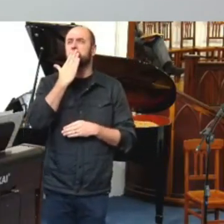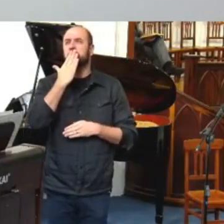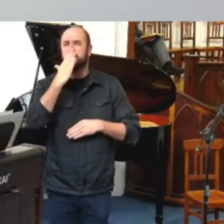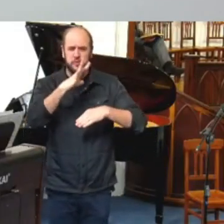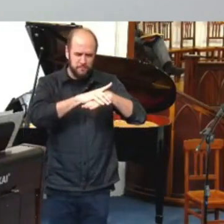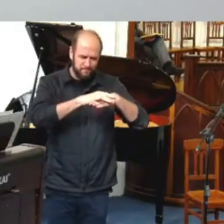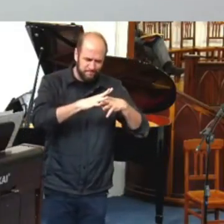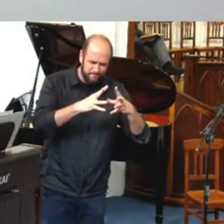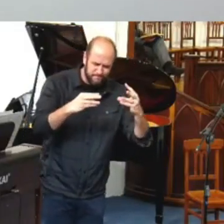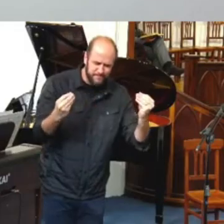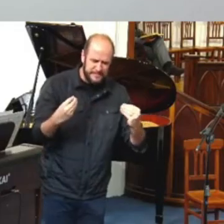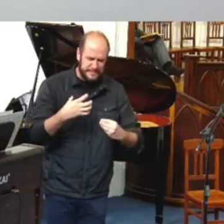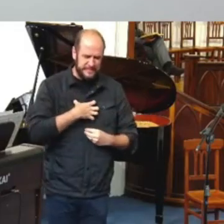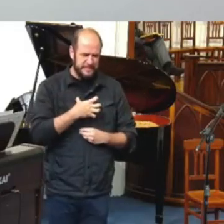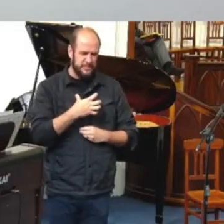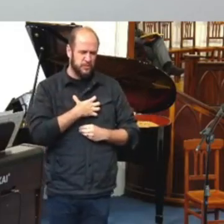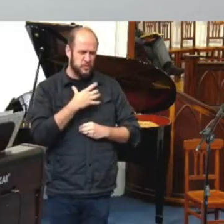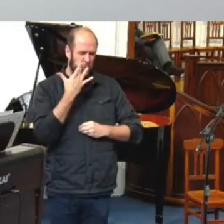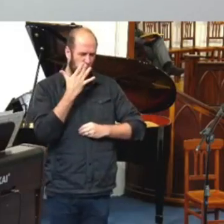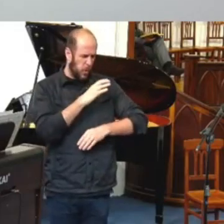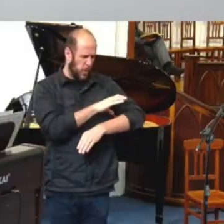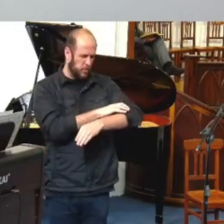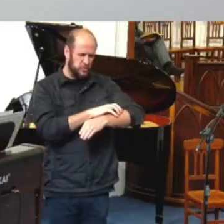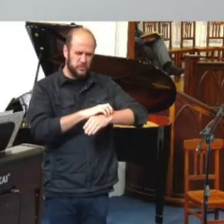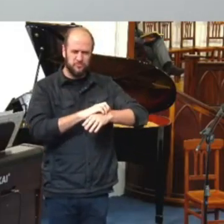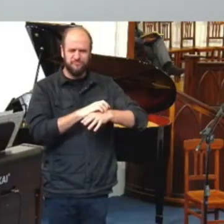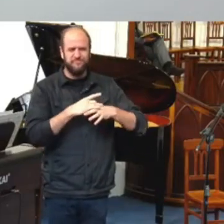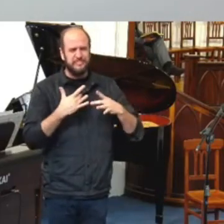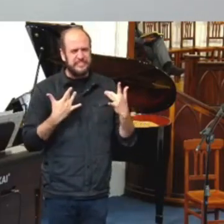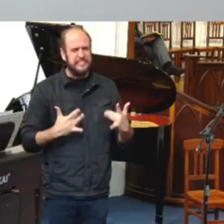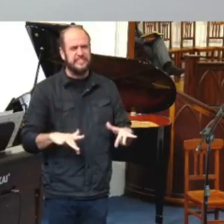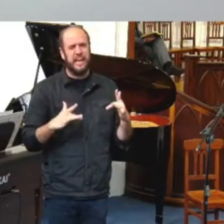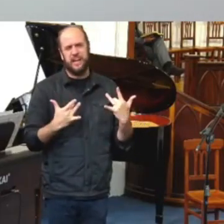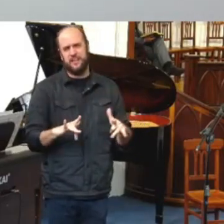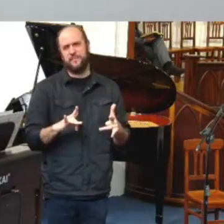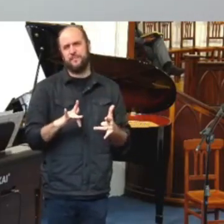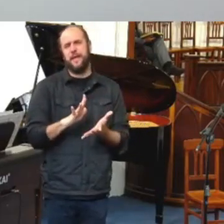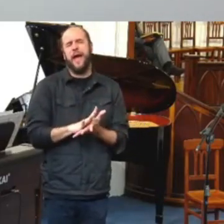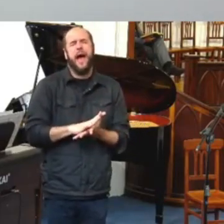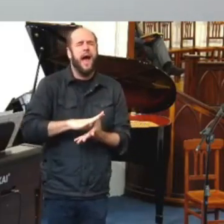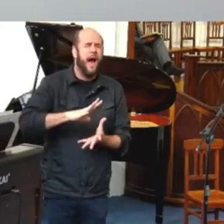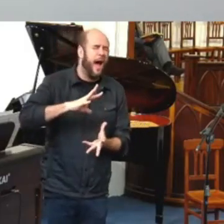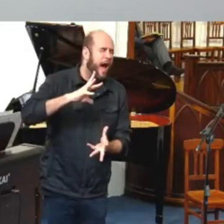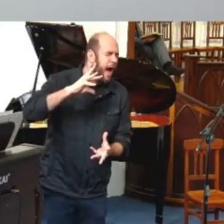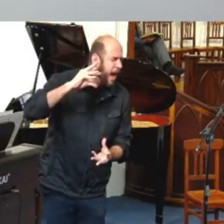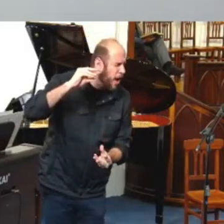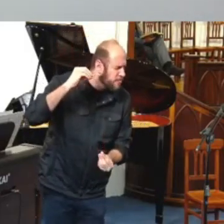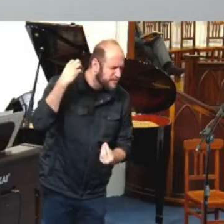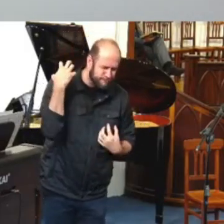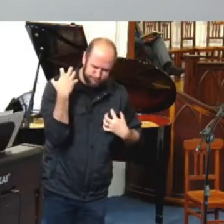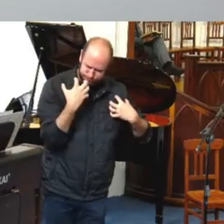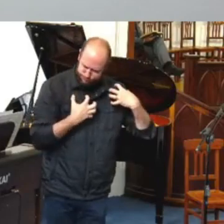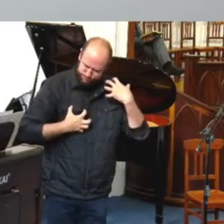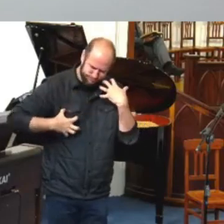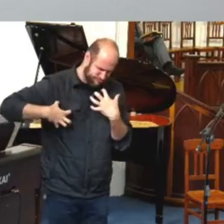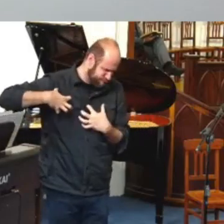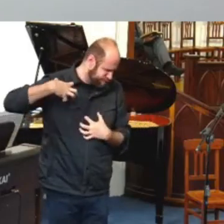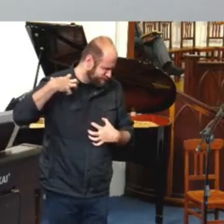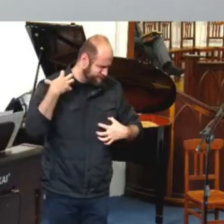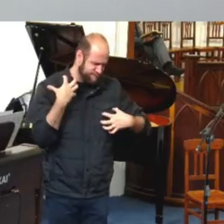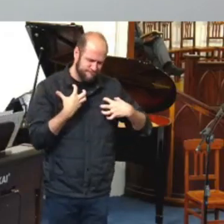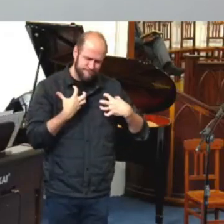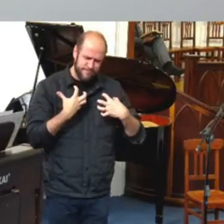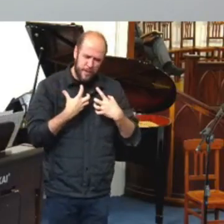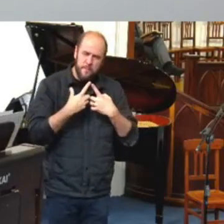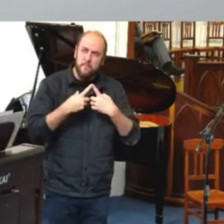meus ossos estão abalados. Também a minha alma está profundamente perturbada. Mas